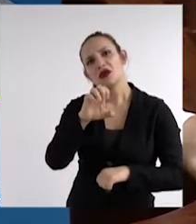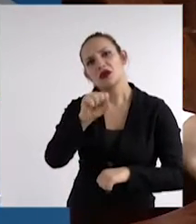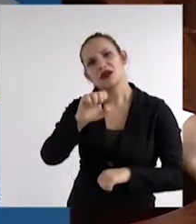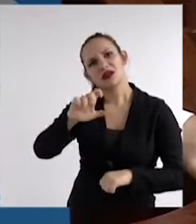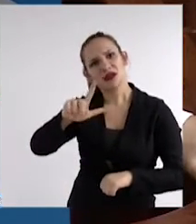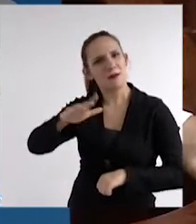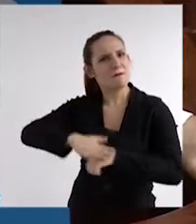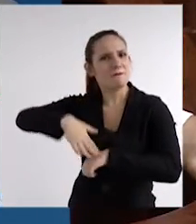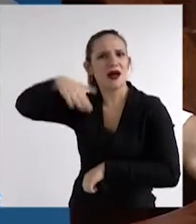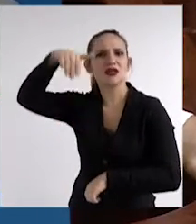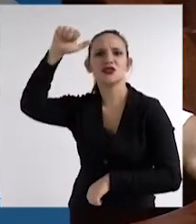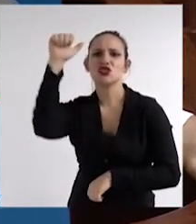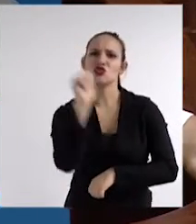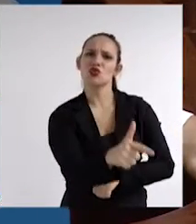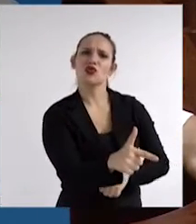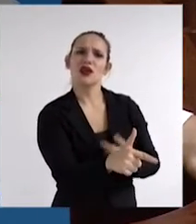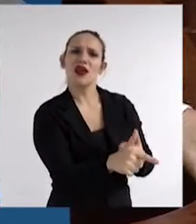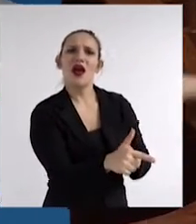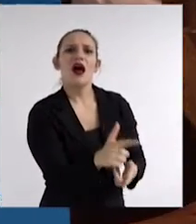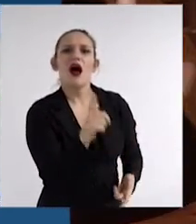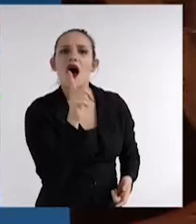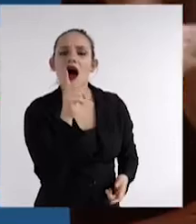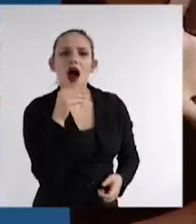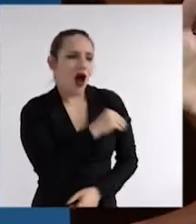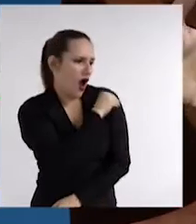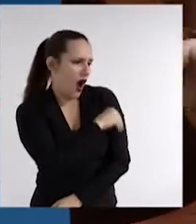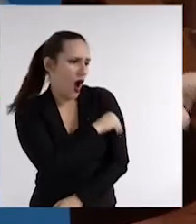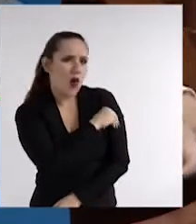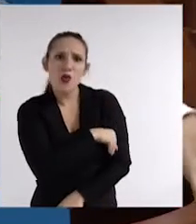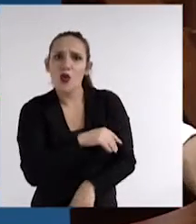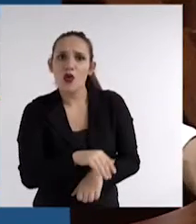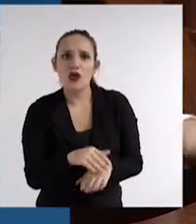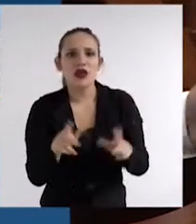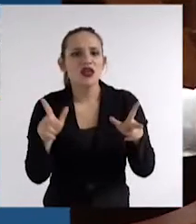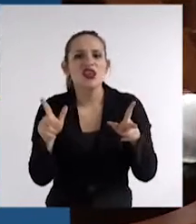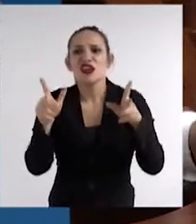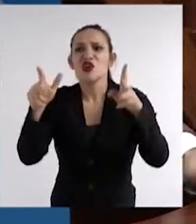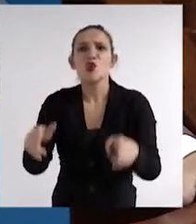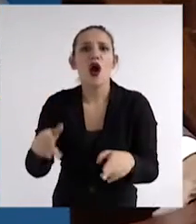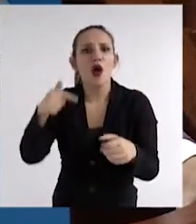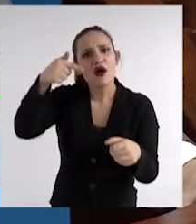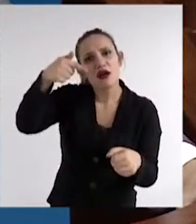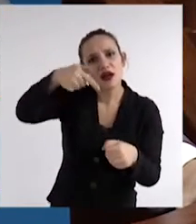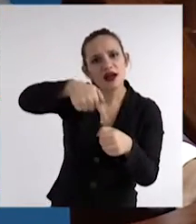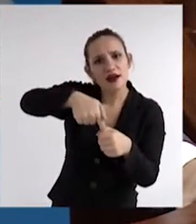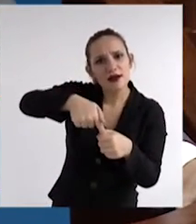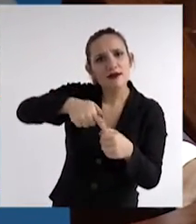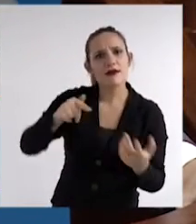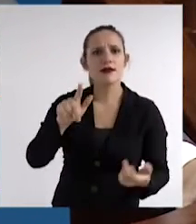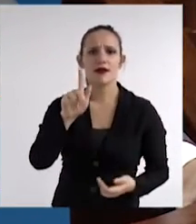o álcool, ao mesmo preço da gasolina.